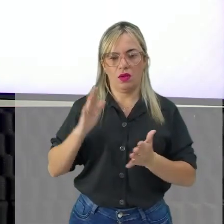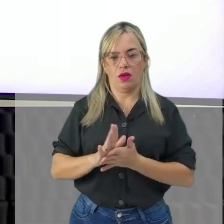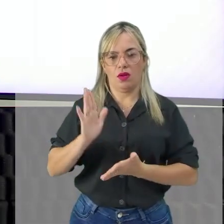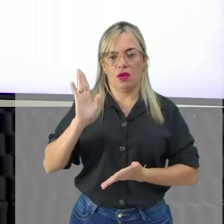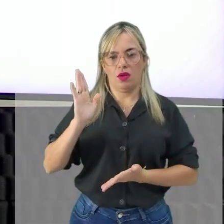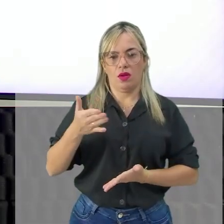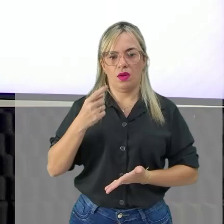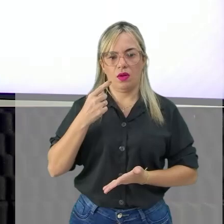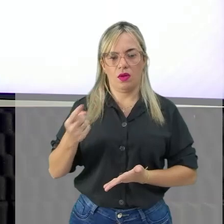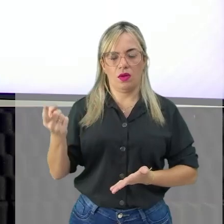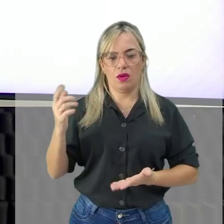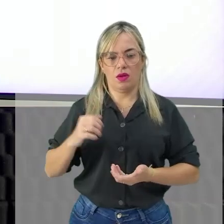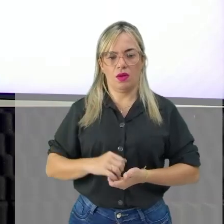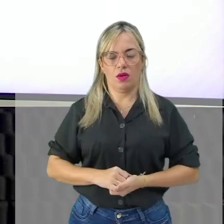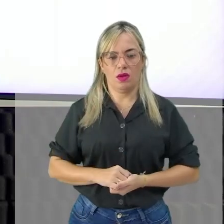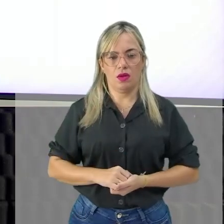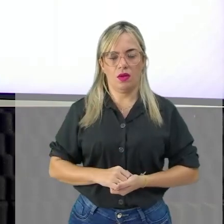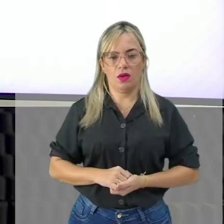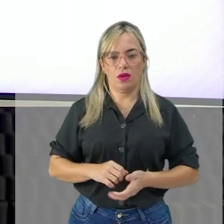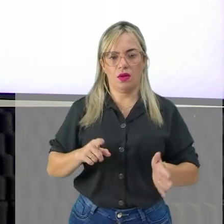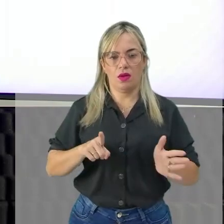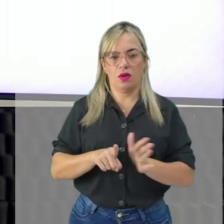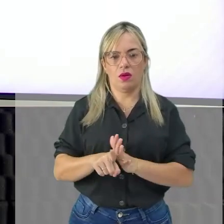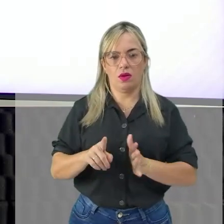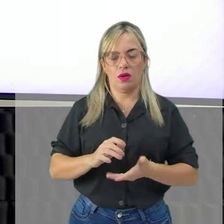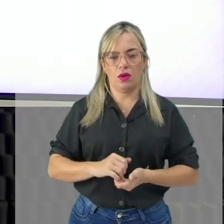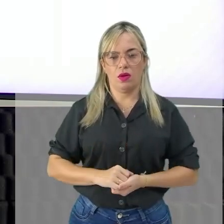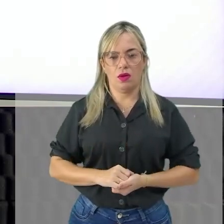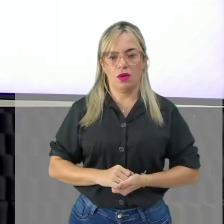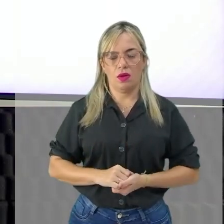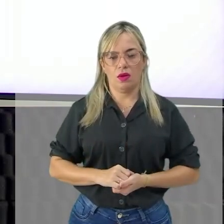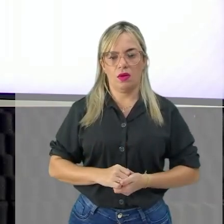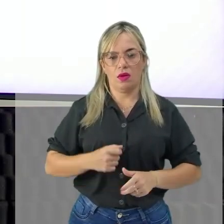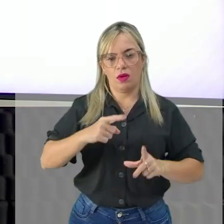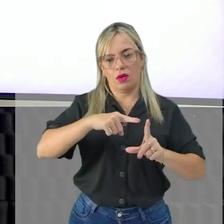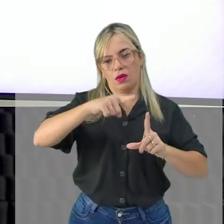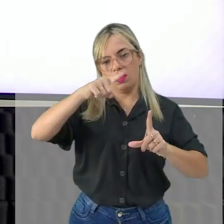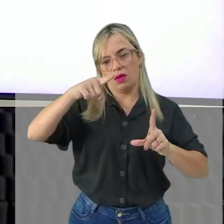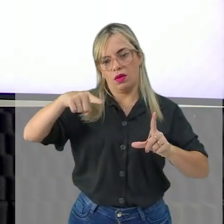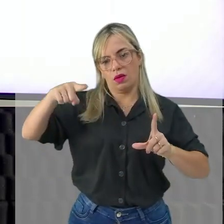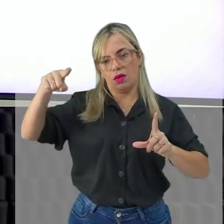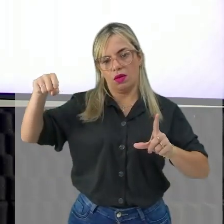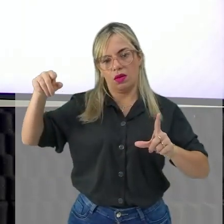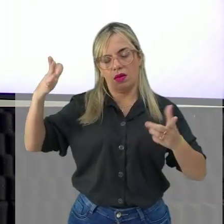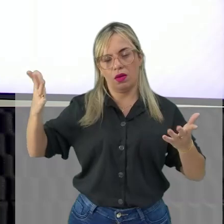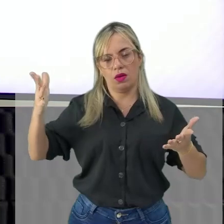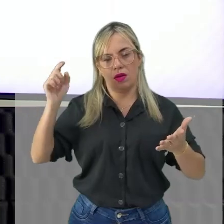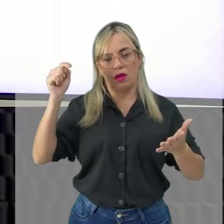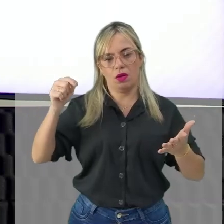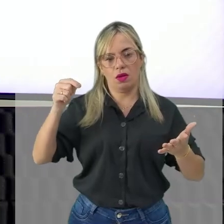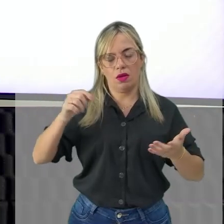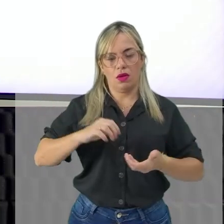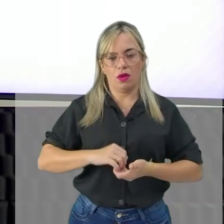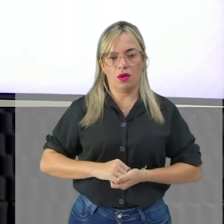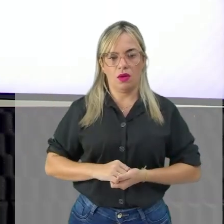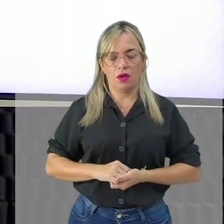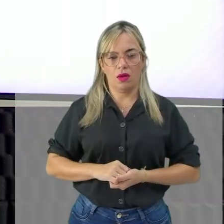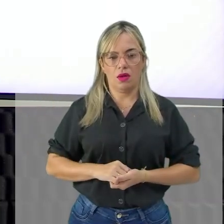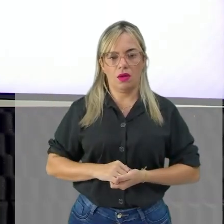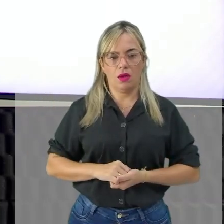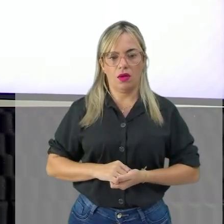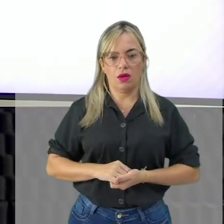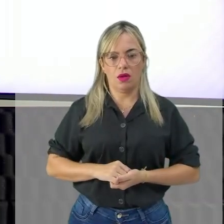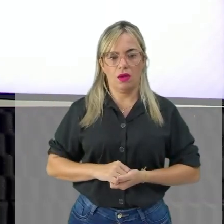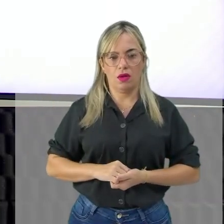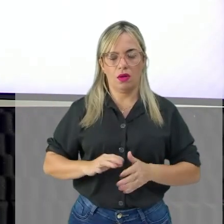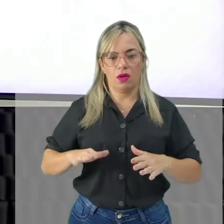vai aqui para o que está sendo perguntado. Considerando o gráfico, as afirmativas corretas são